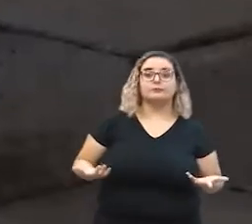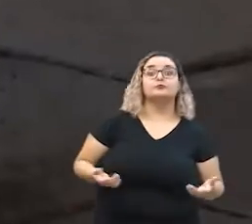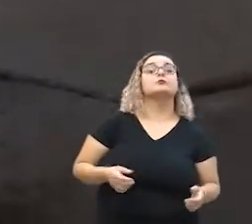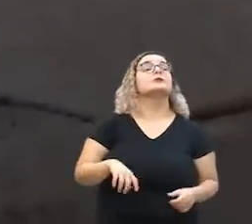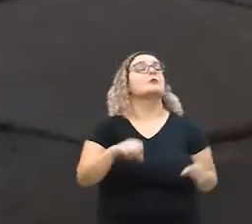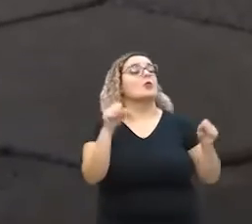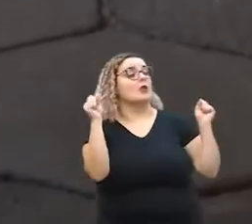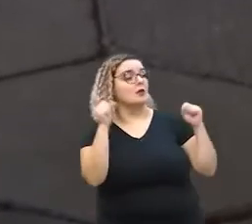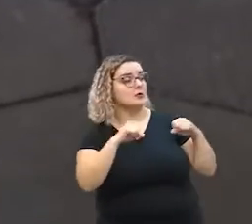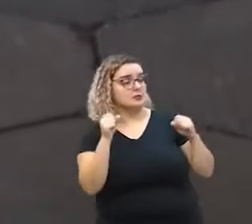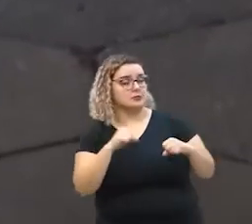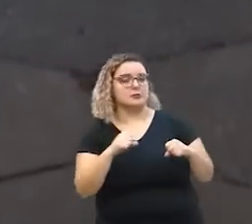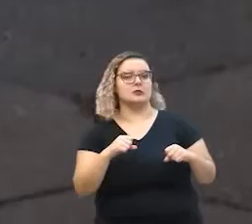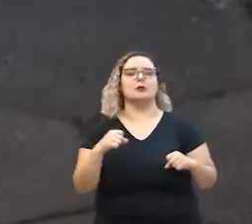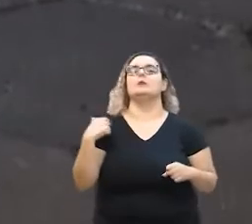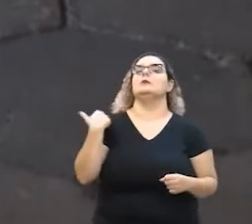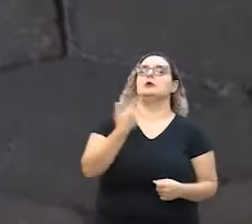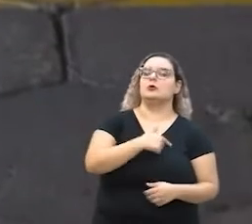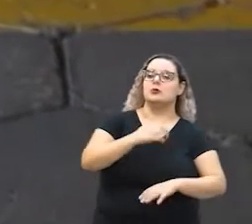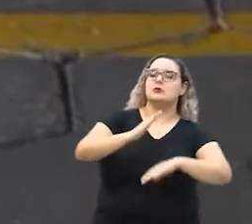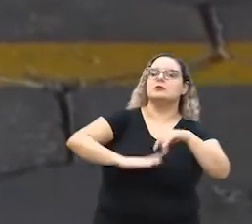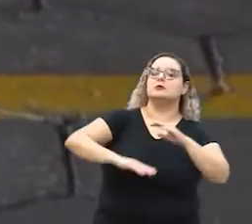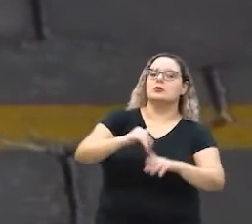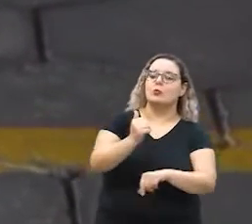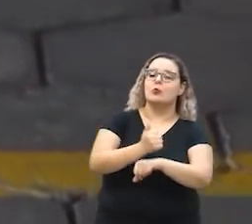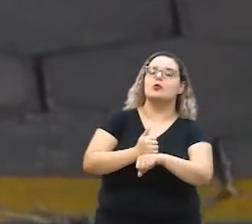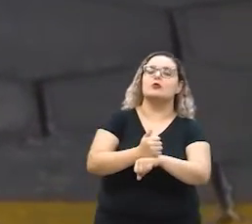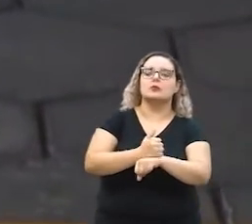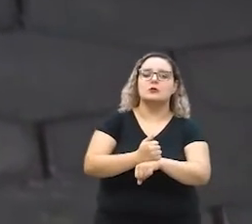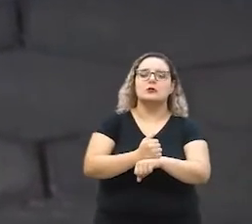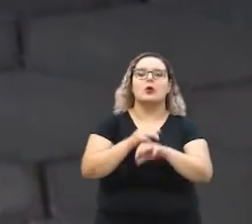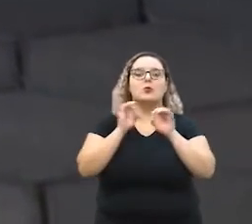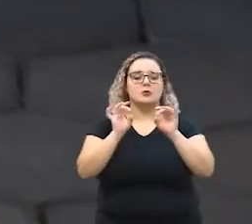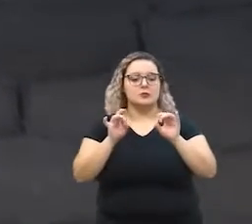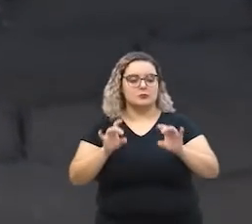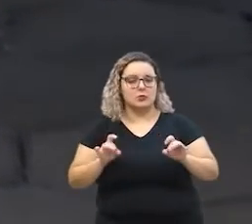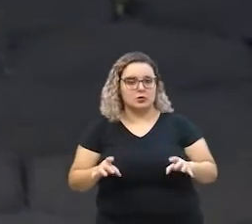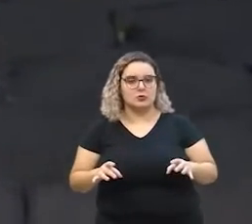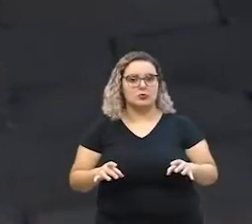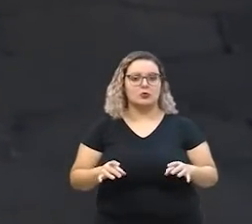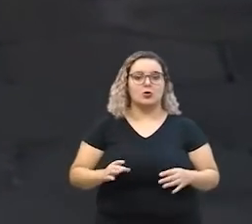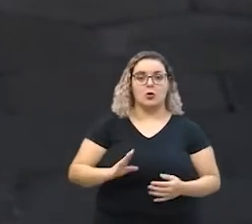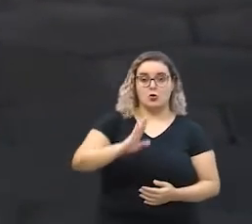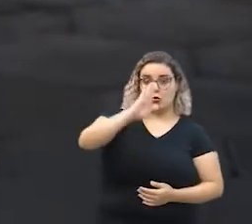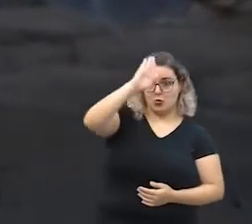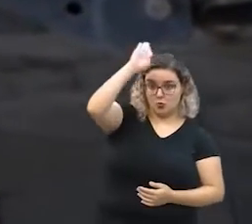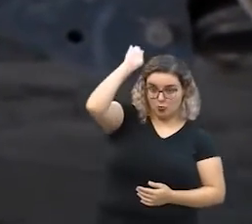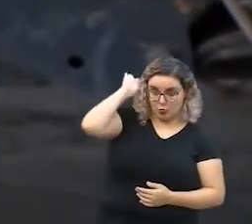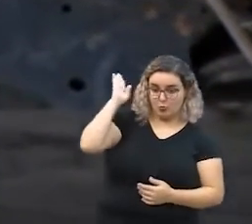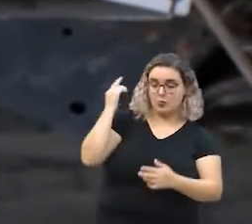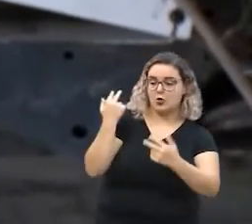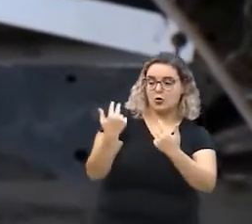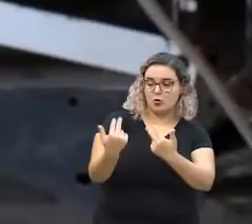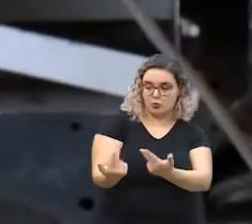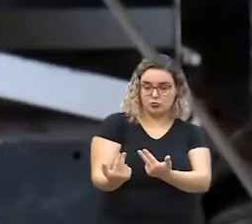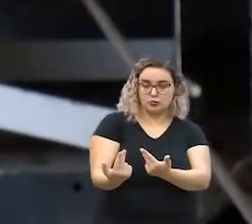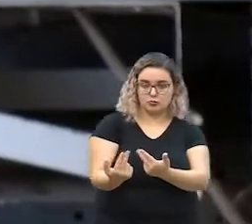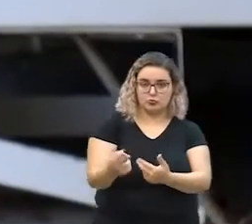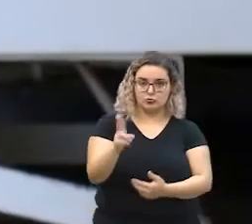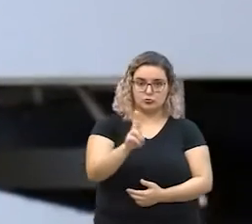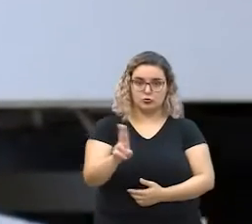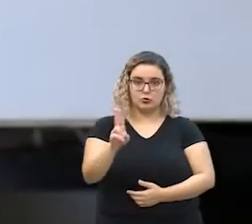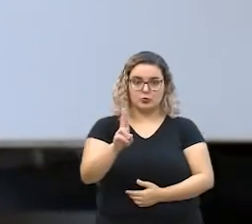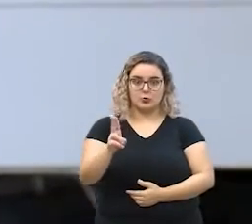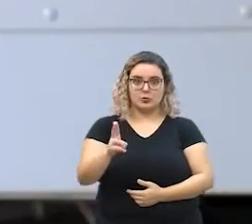feito especialmente para a nossa profissão, né? Onde que bem similar a eles é o bombeiro que utiliza, porque ele não